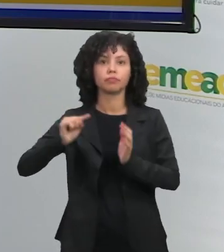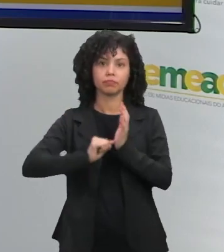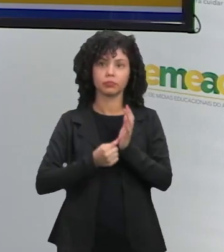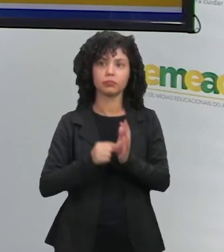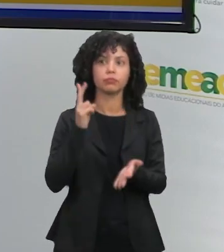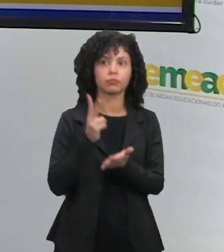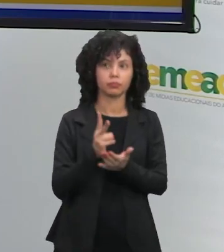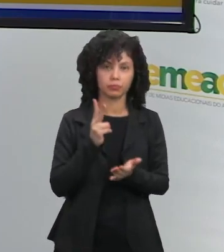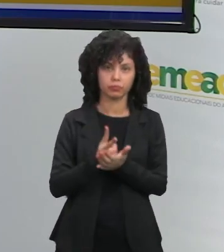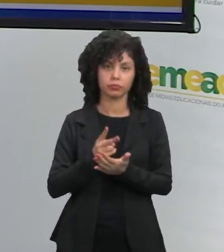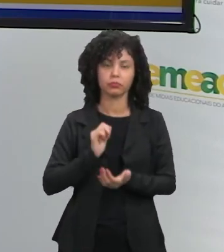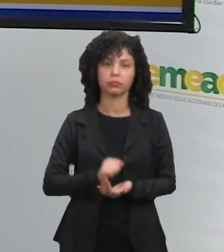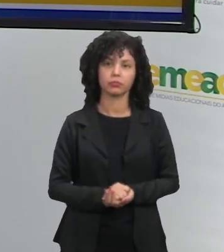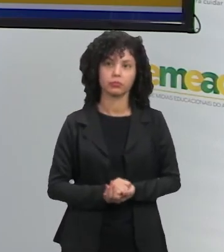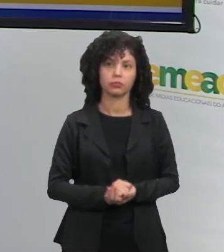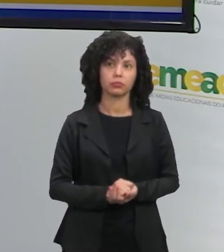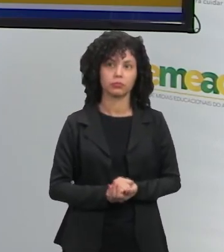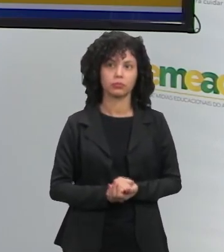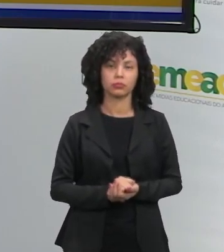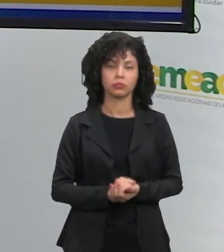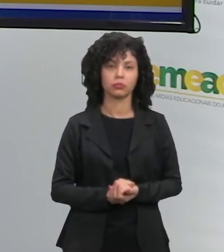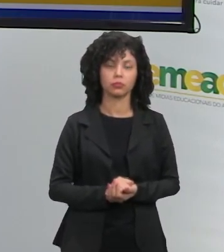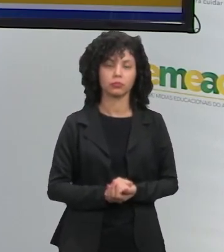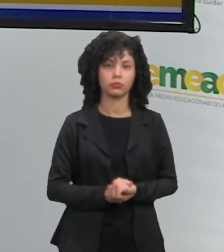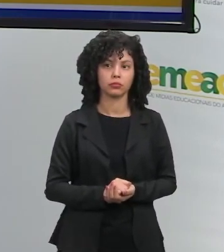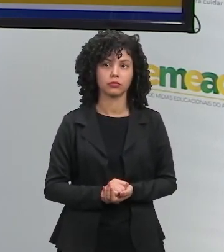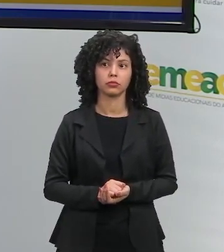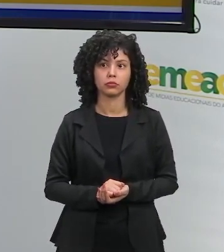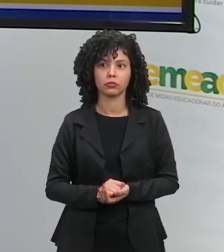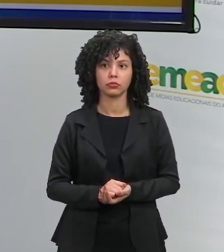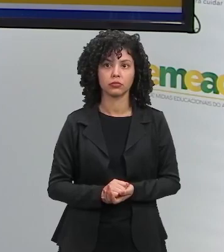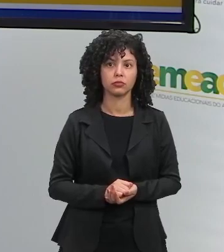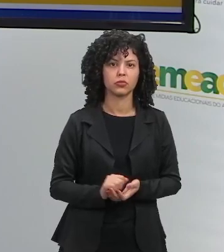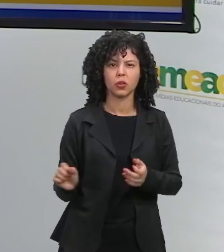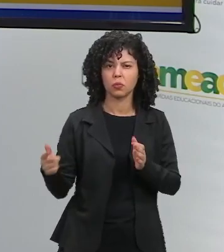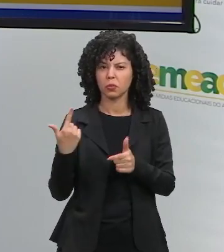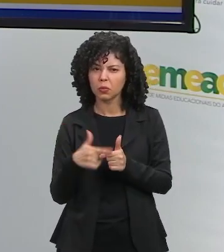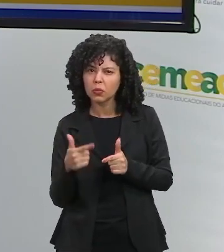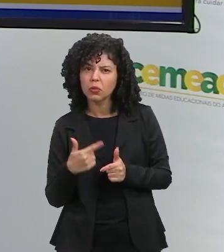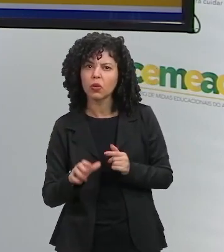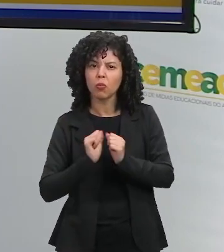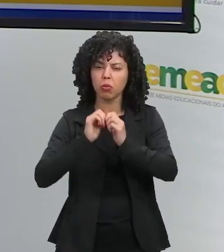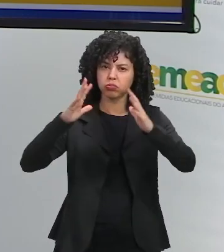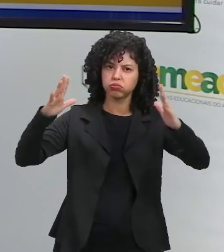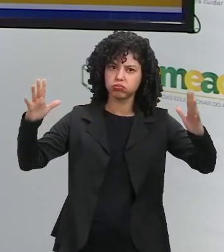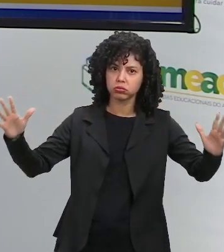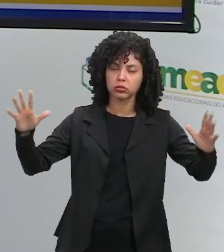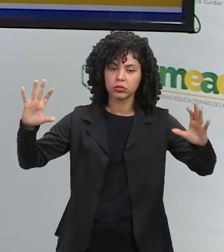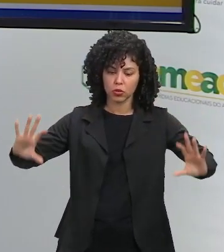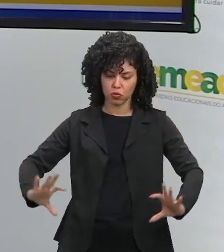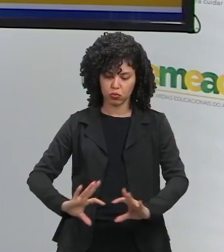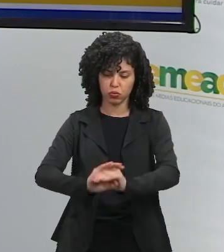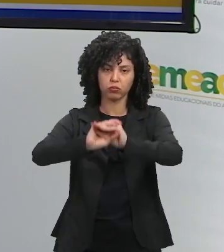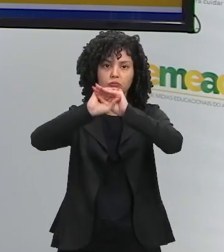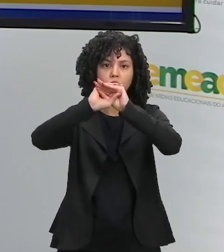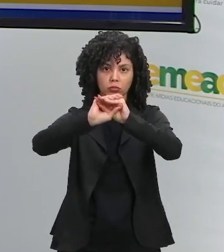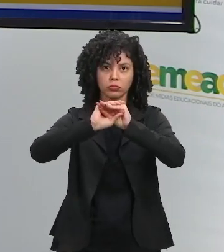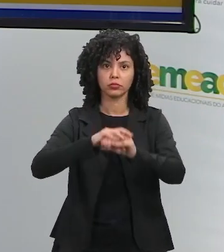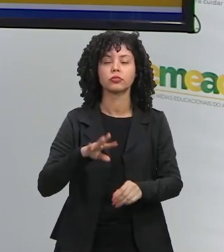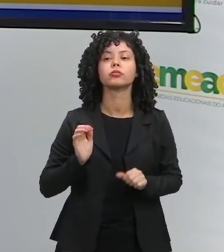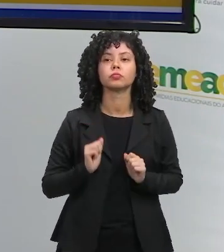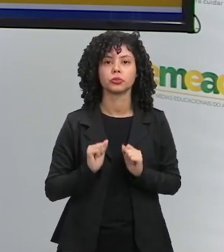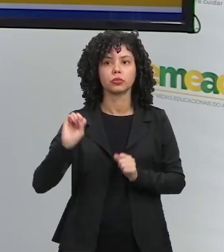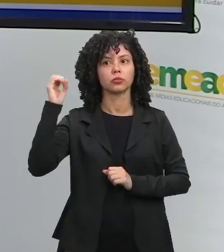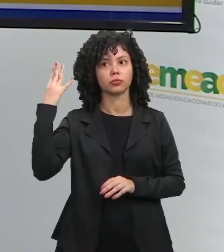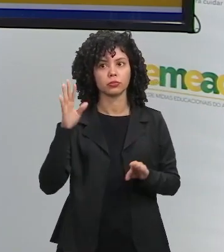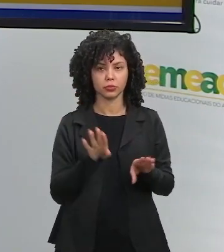pontuais mesmo. Numa fissão nuclear, numa fusão nuclear, então pode